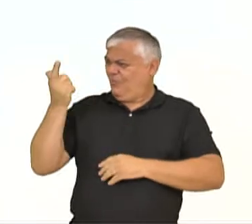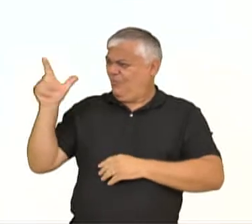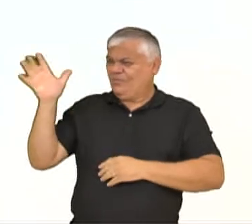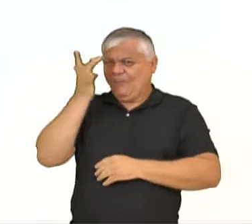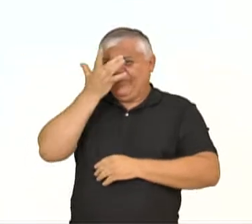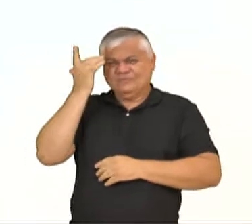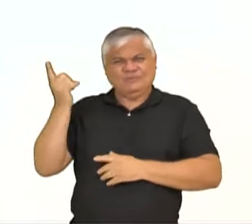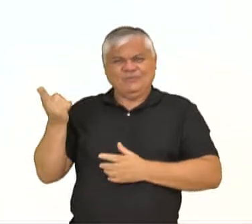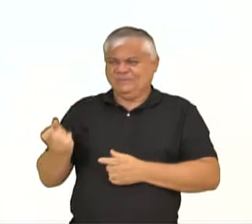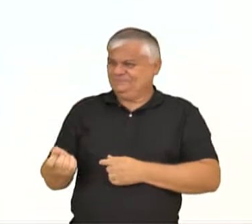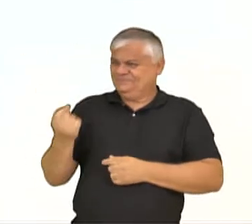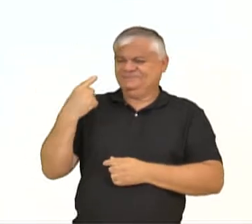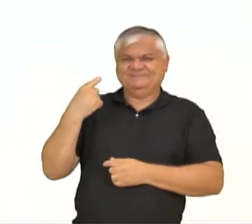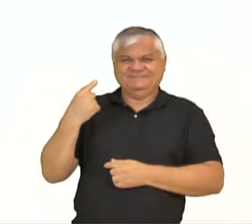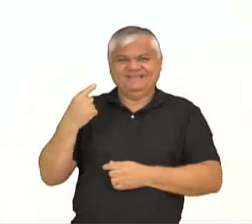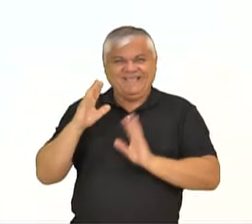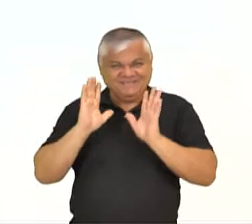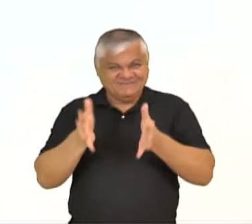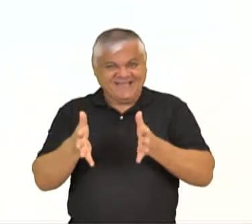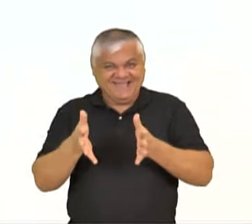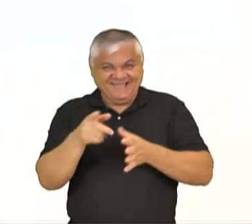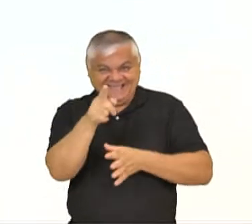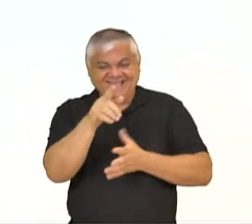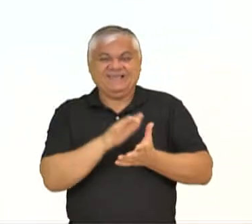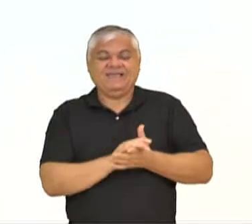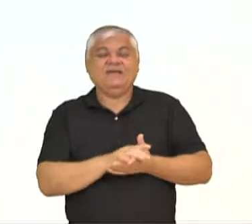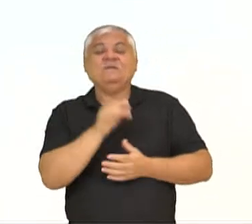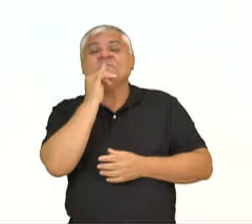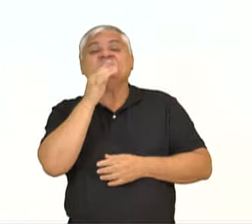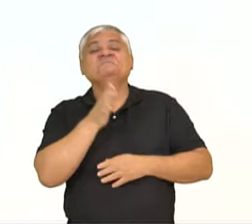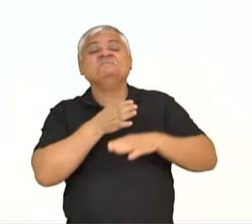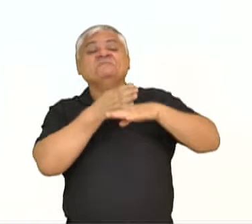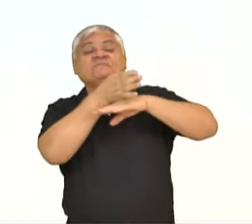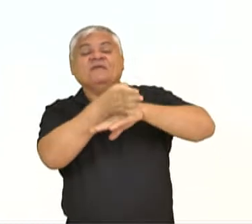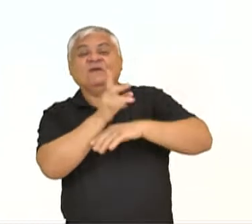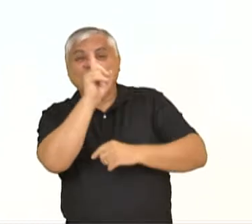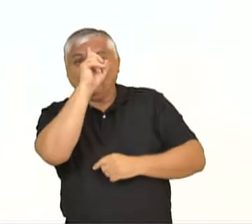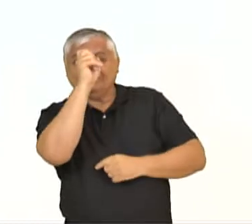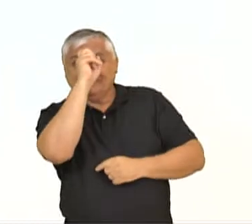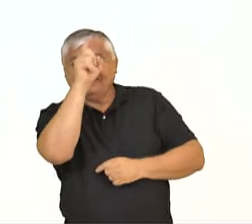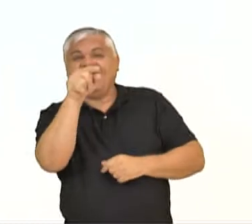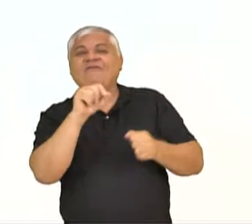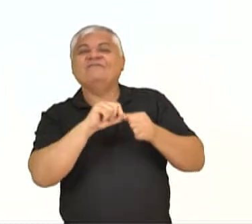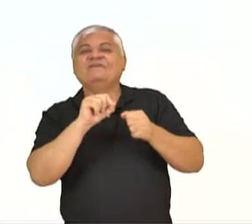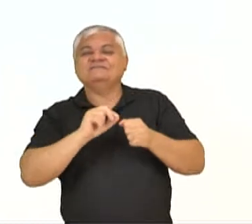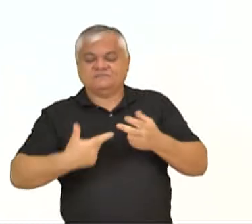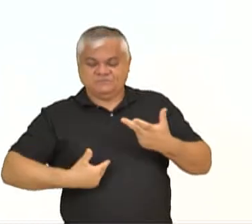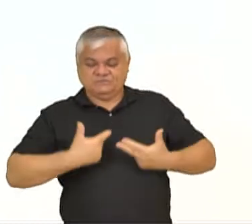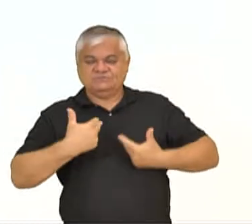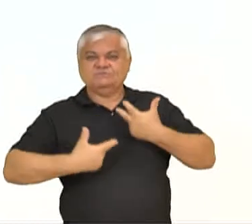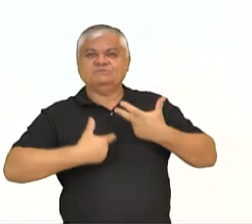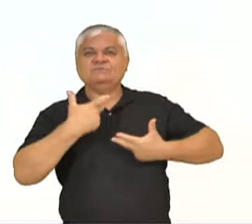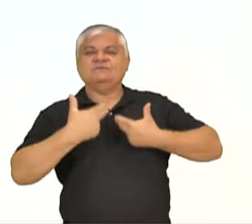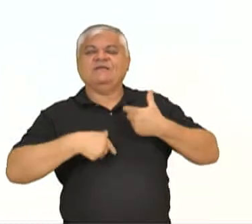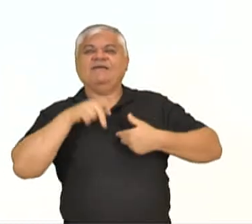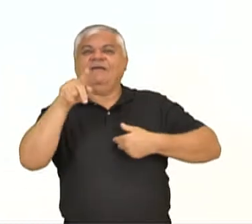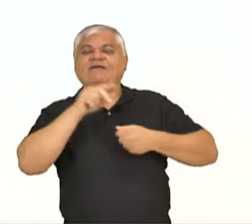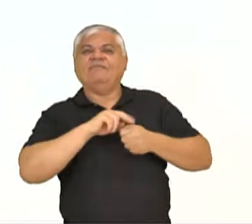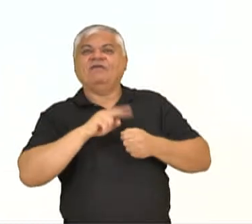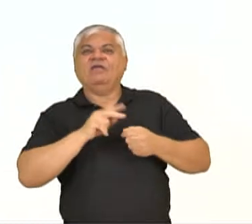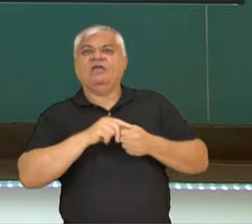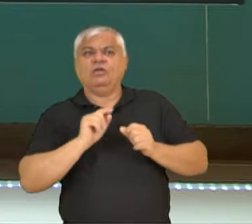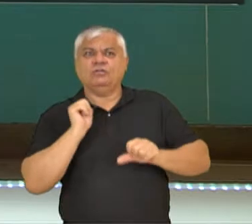Imagine a situação. Você já imaginou se fosse ao hospital para fazer uma cirurgia e descobrisse que a cirurgia